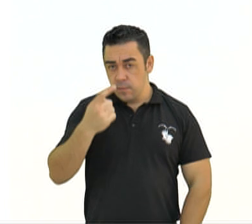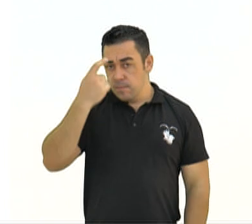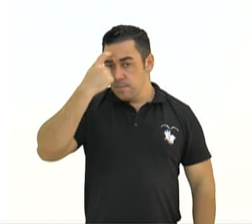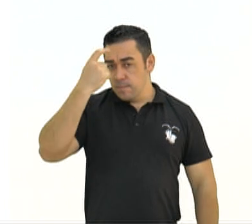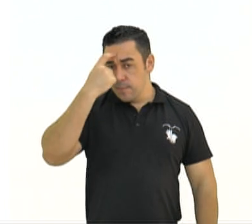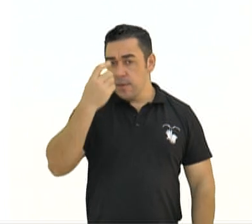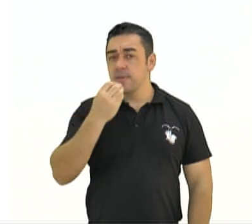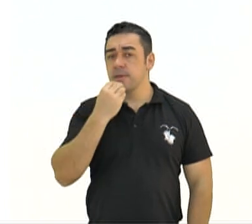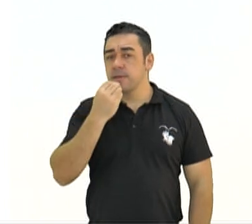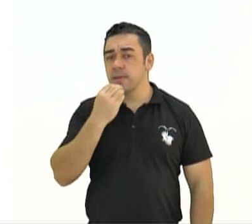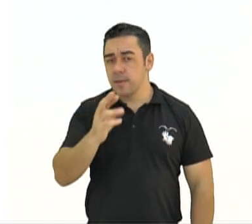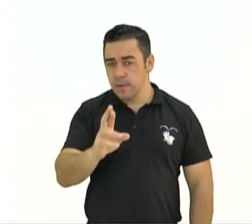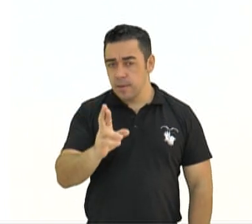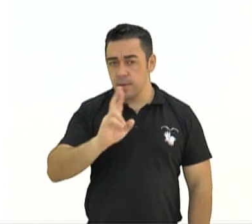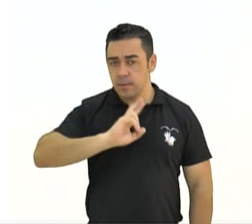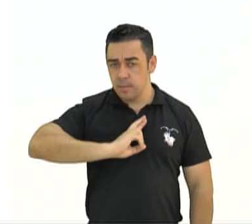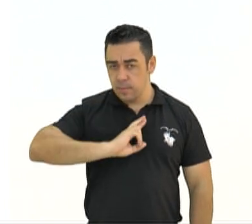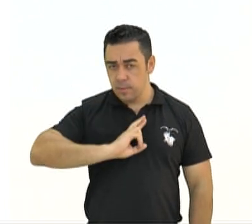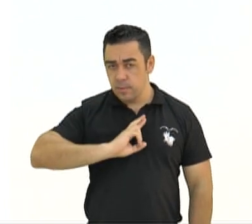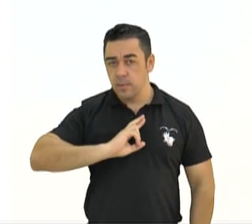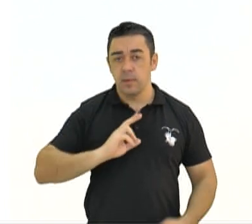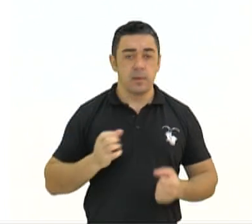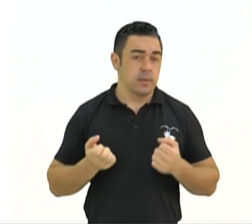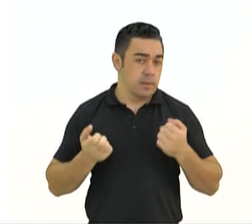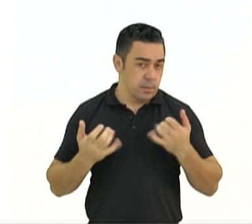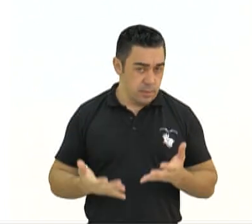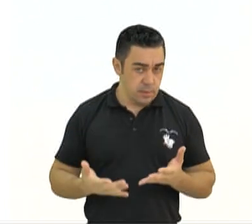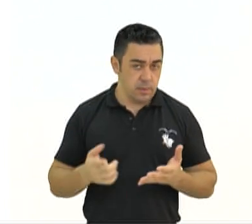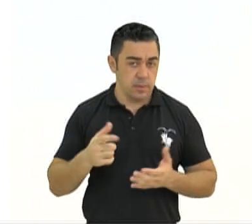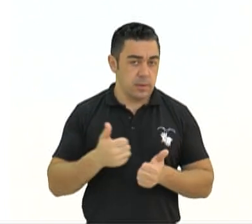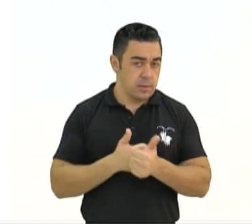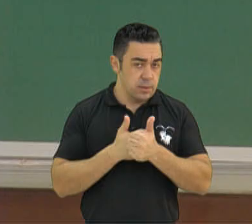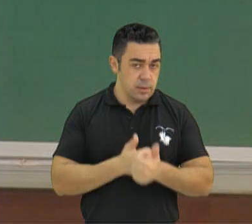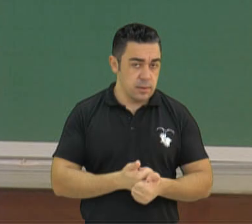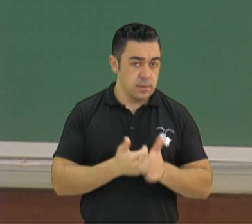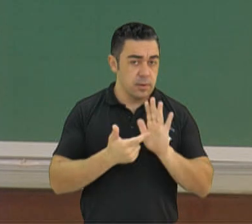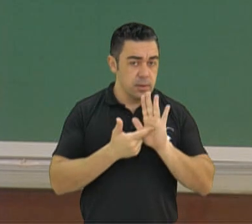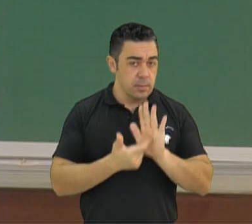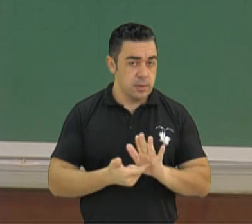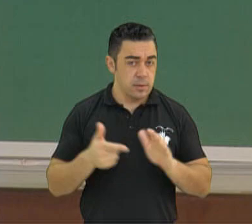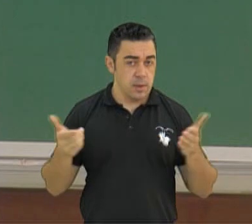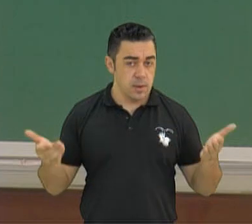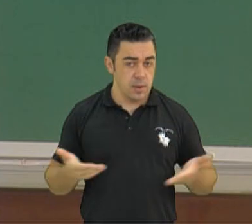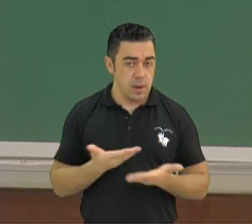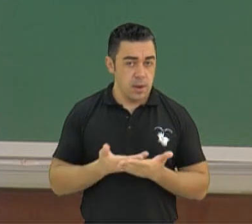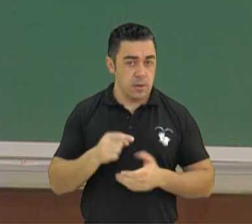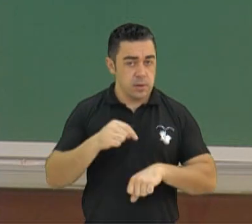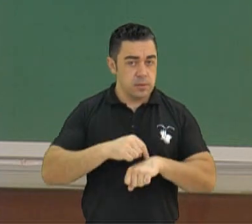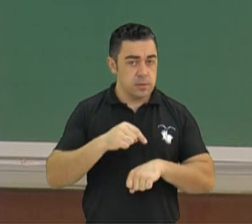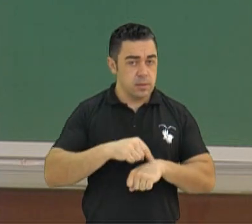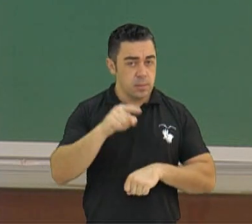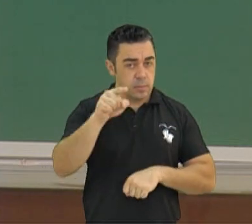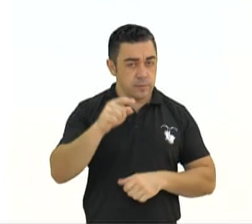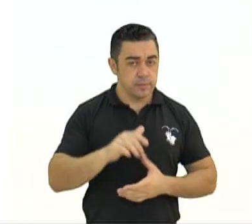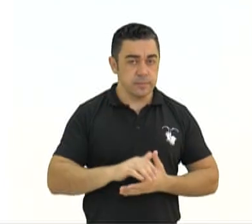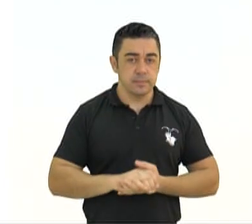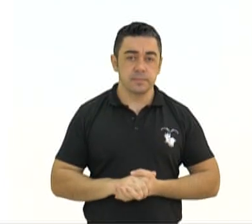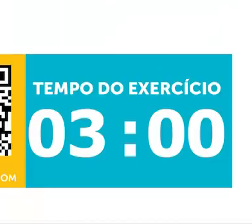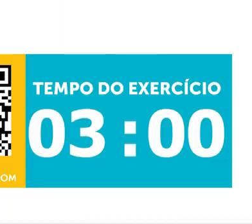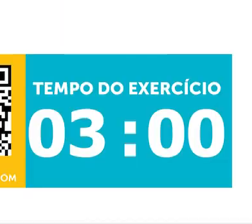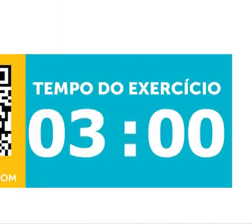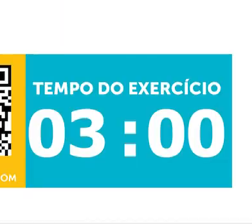tentar responder, como já disse, de acordo com o que foi apresentado na aula. Tempo para pensar e responder.